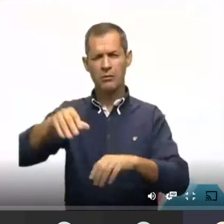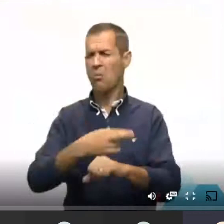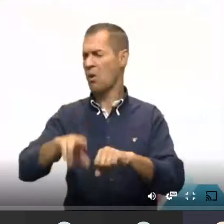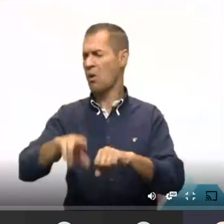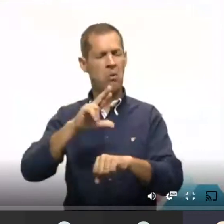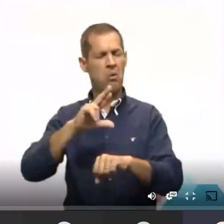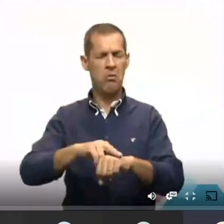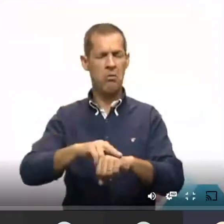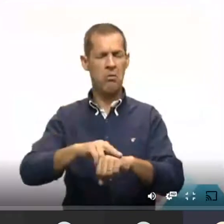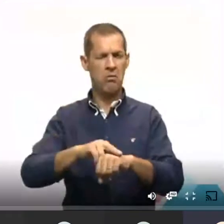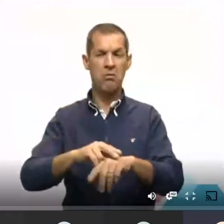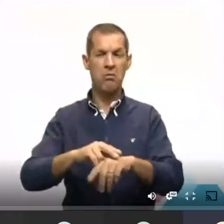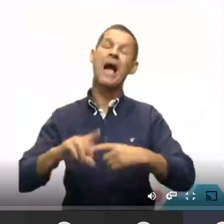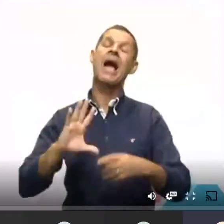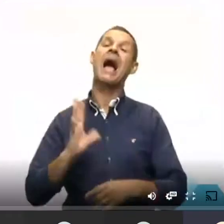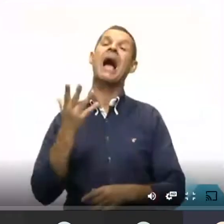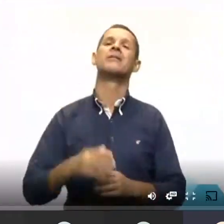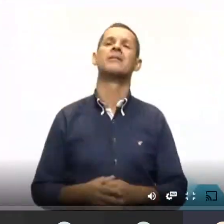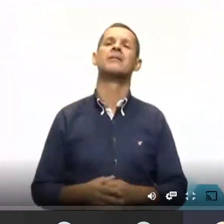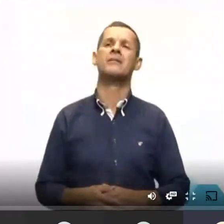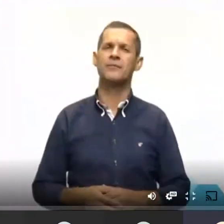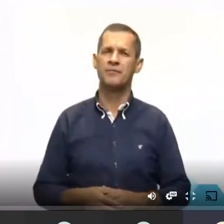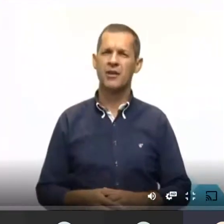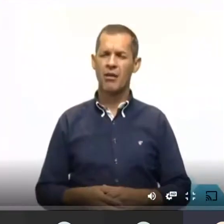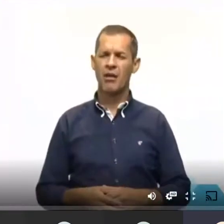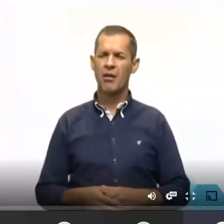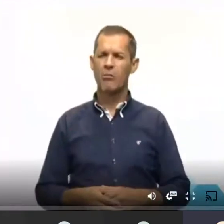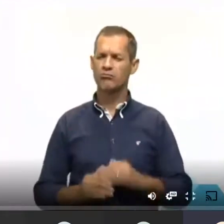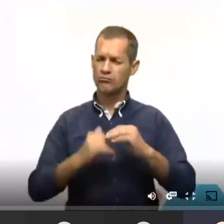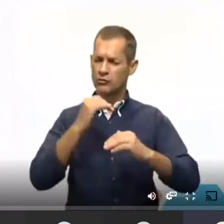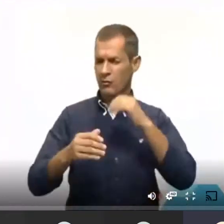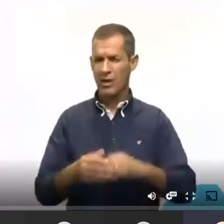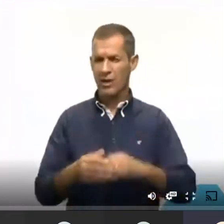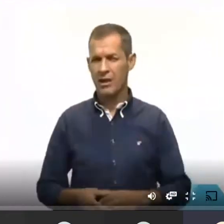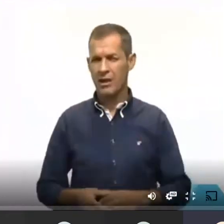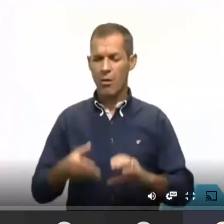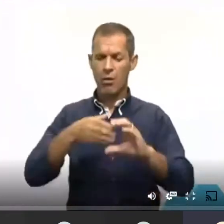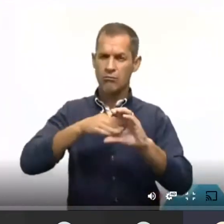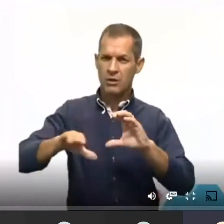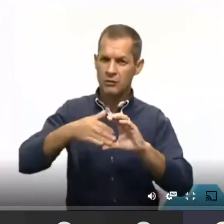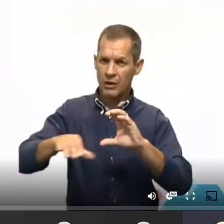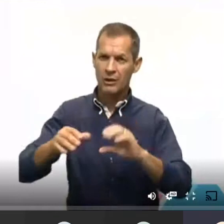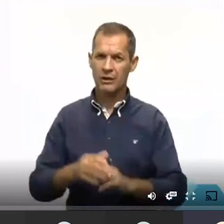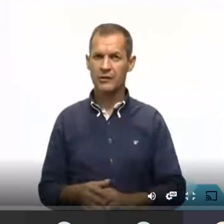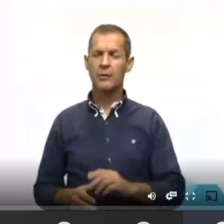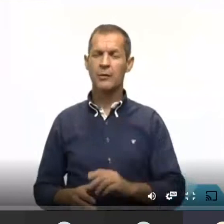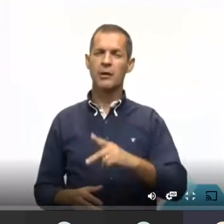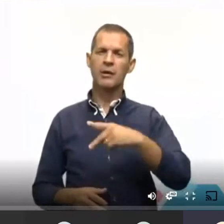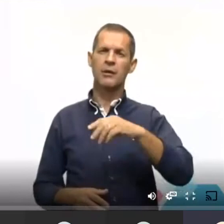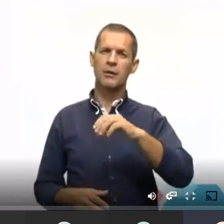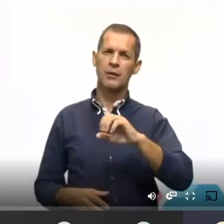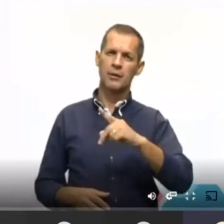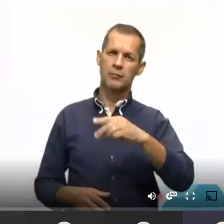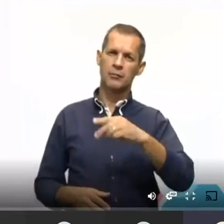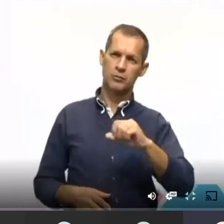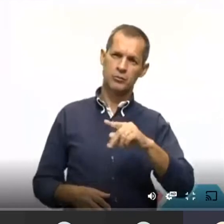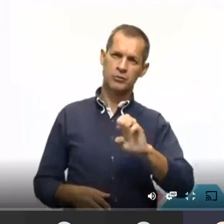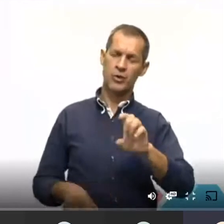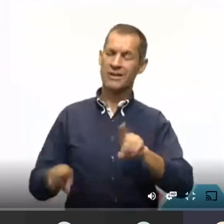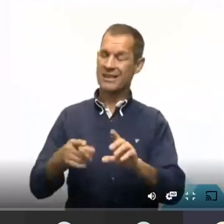lesão irreversível, né? Ocorre o desencadeamento de uma cascata apoptótica, onde